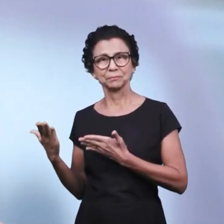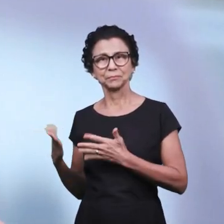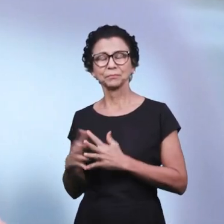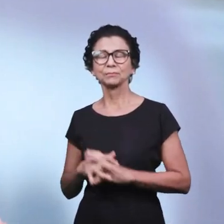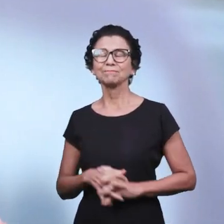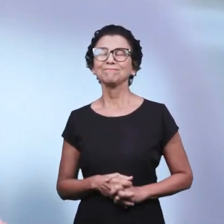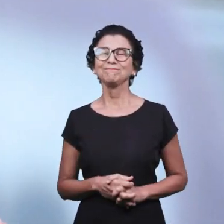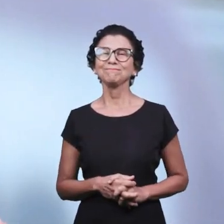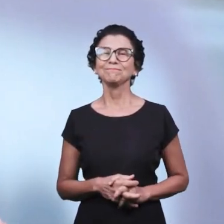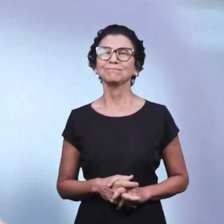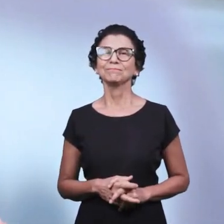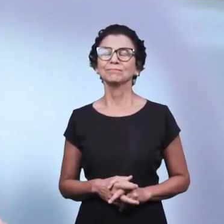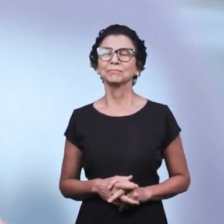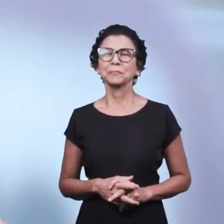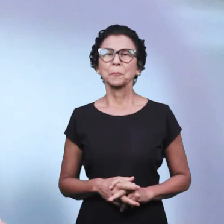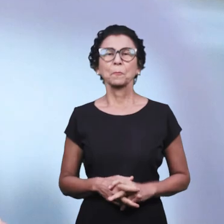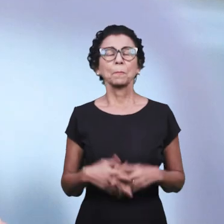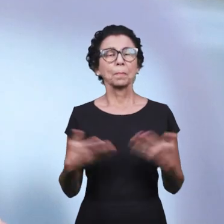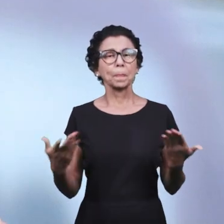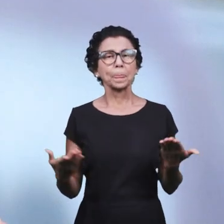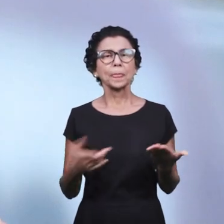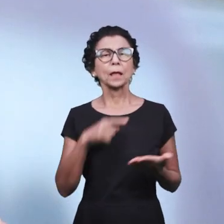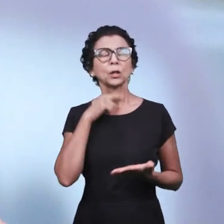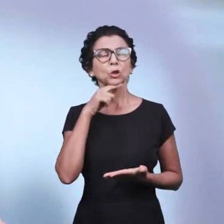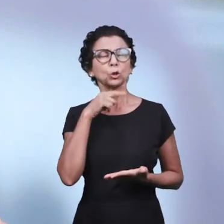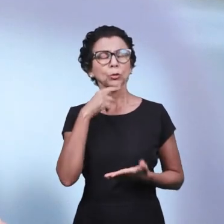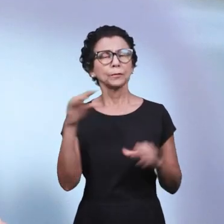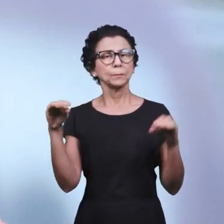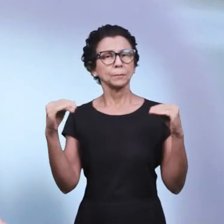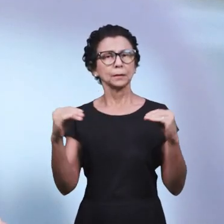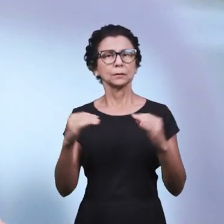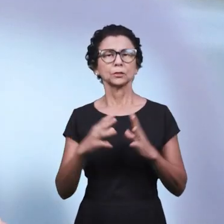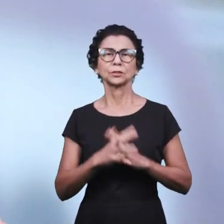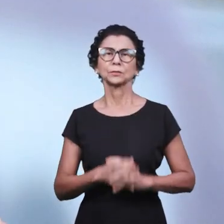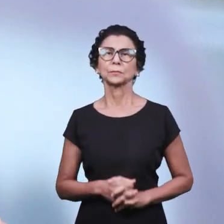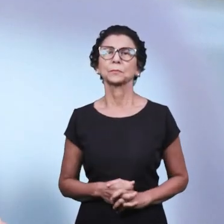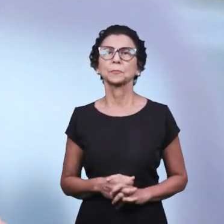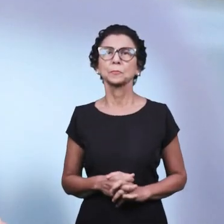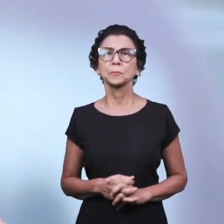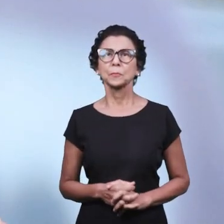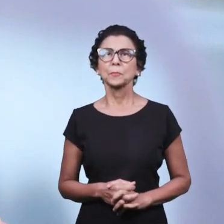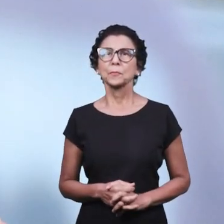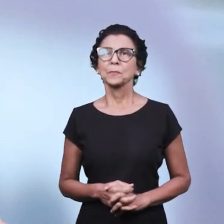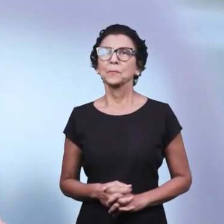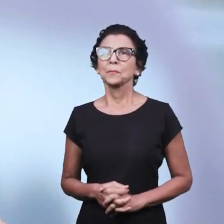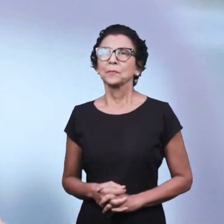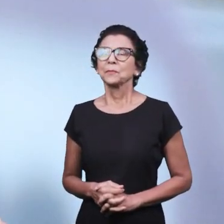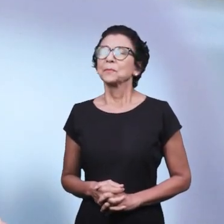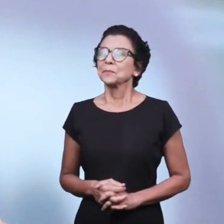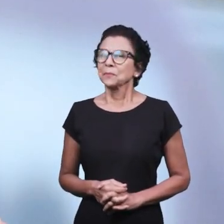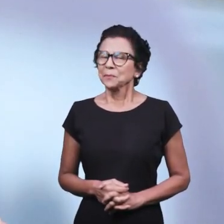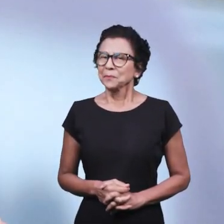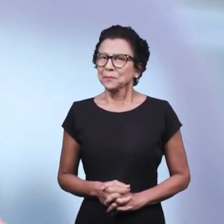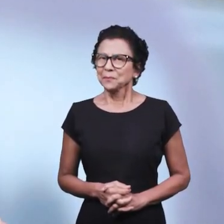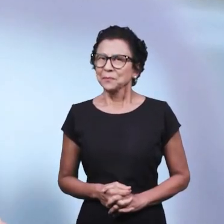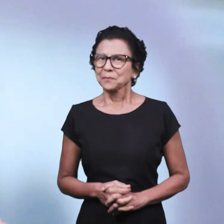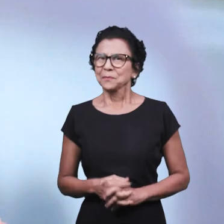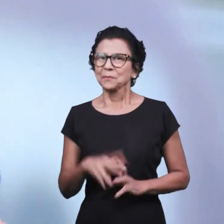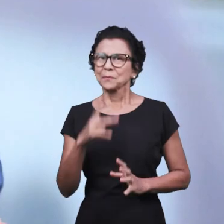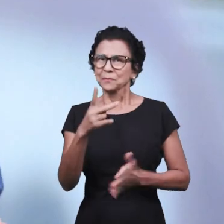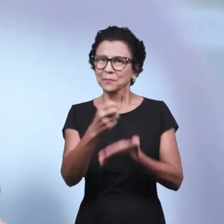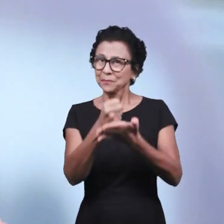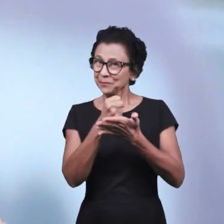@icm.organização e método, e compartilhe as suas dúvidas e as suas experiências. Nós contamos com você para os conteúdos deste